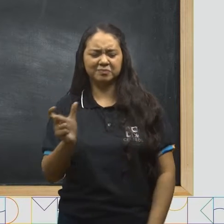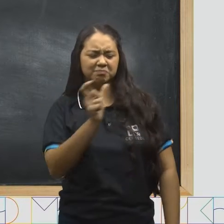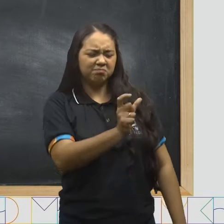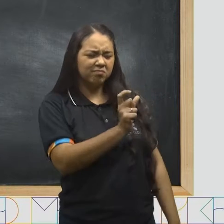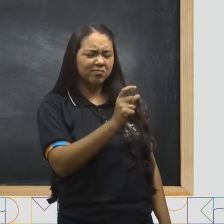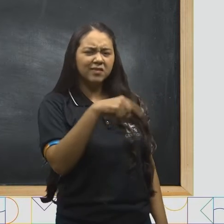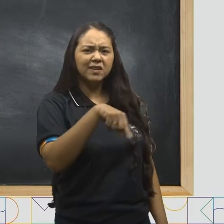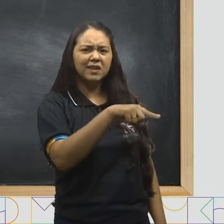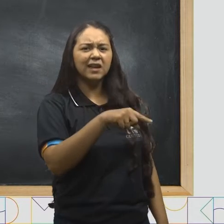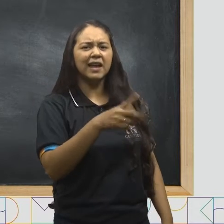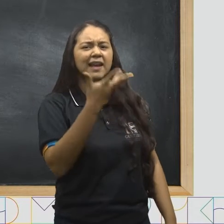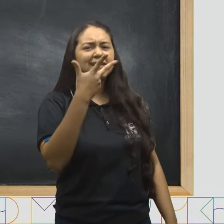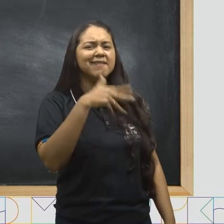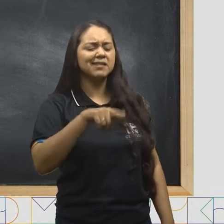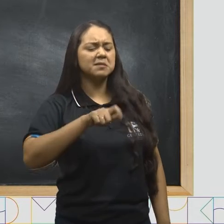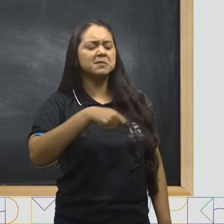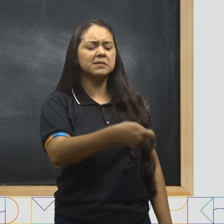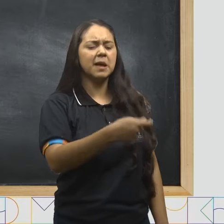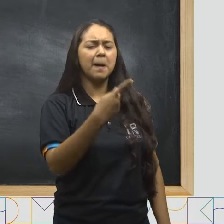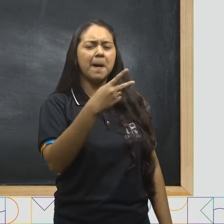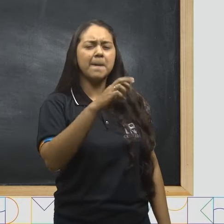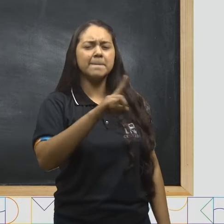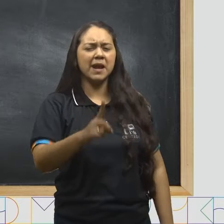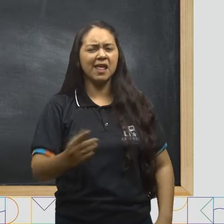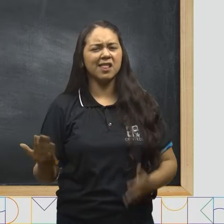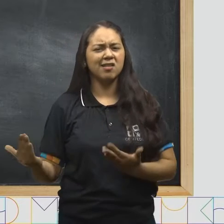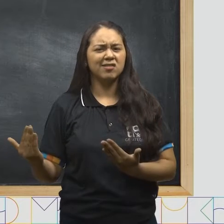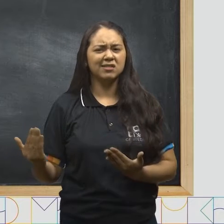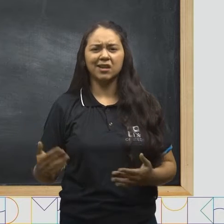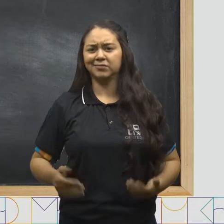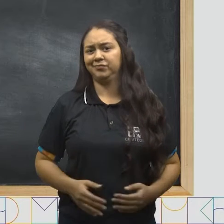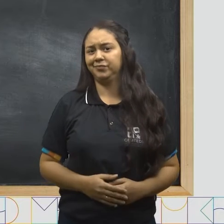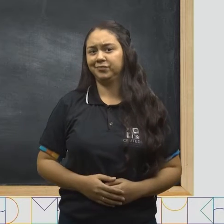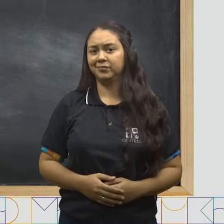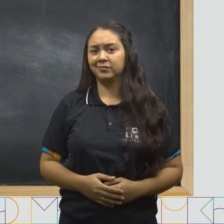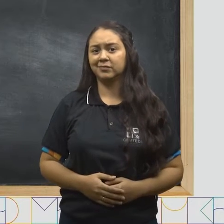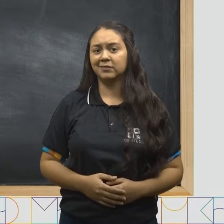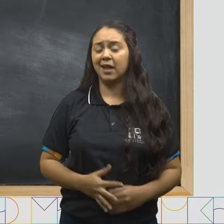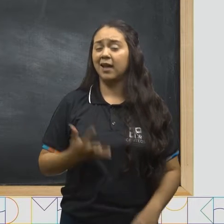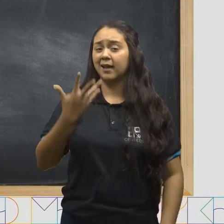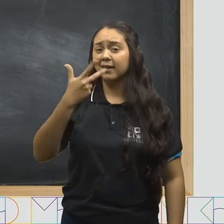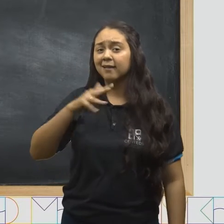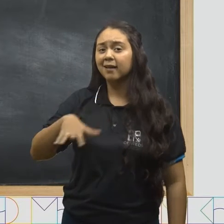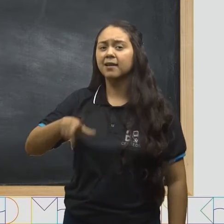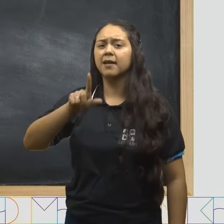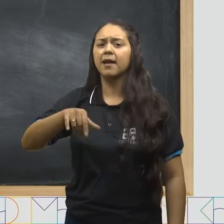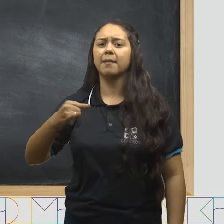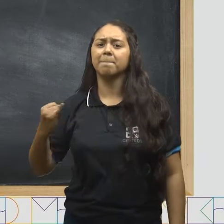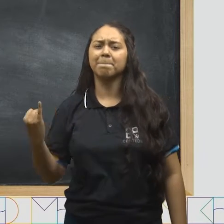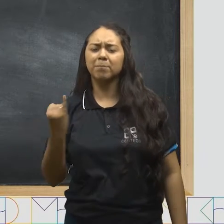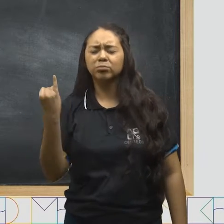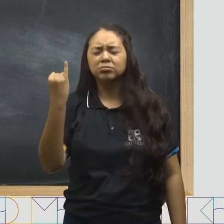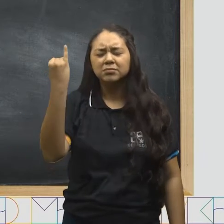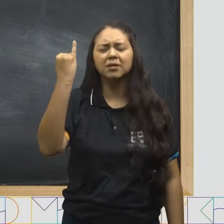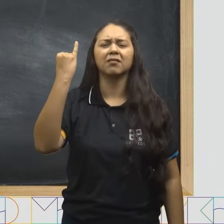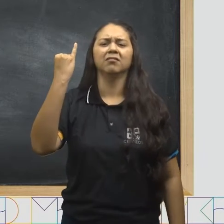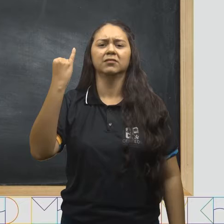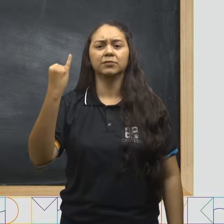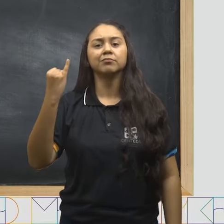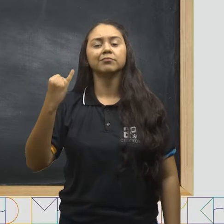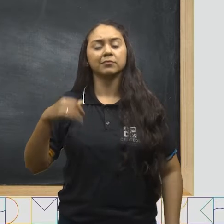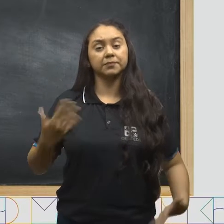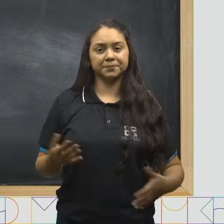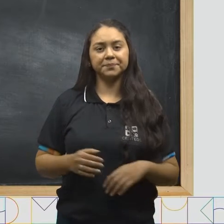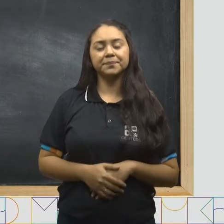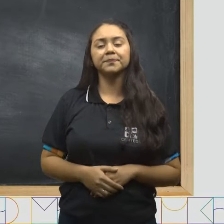chamar criança de pré-adolescente. Ser criança é muito, muito importante. Por meio